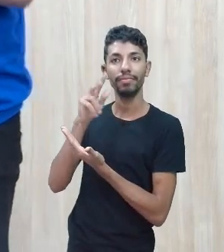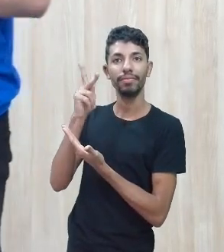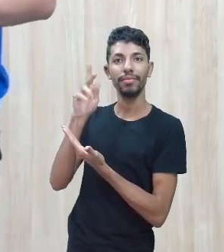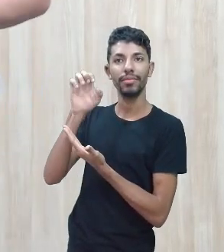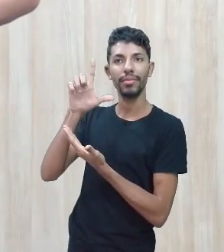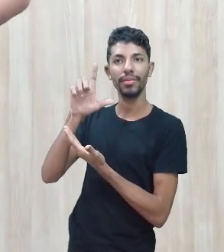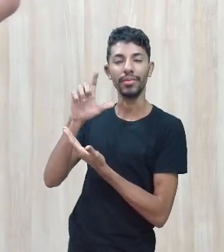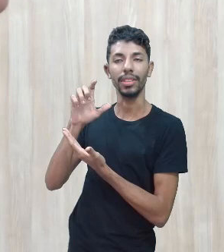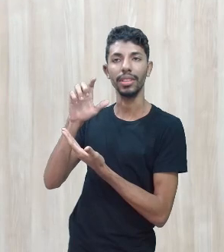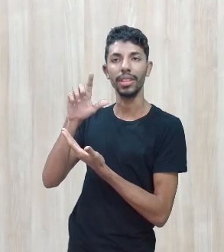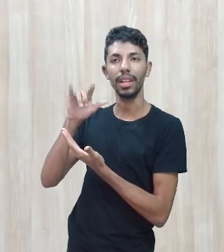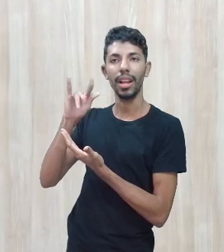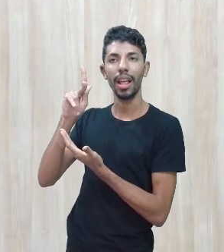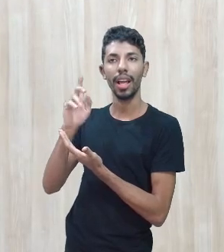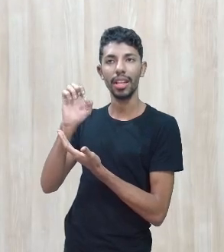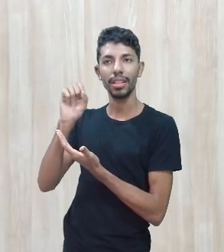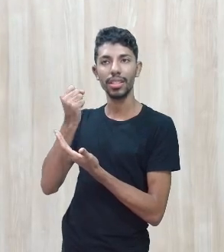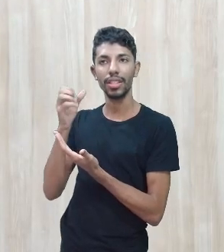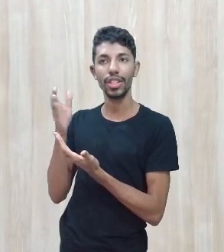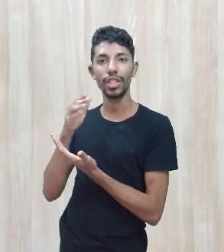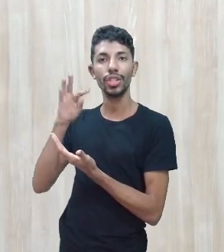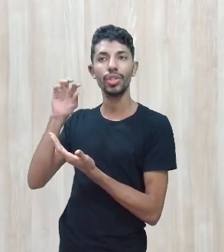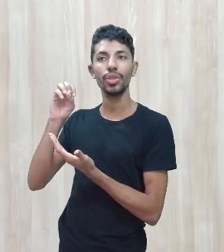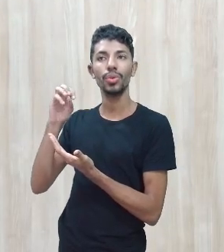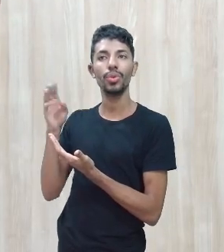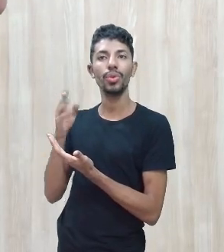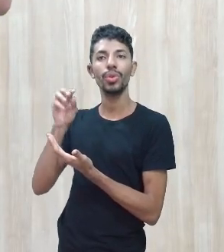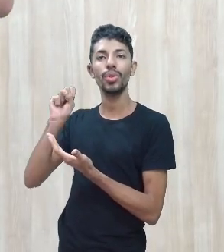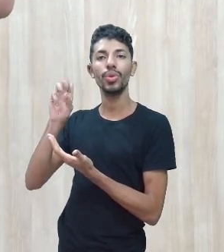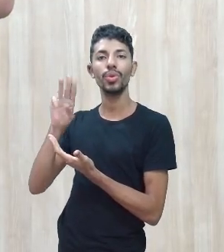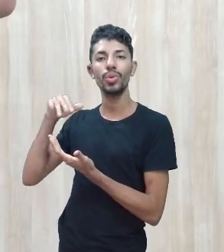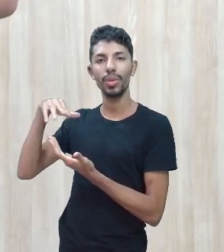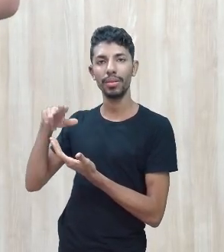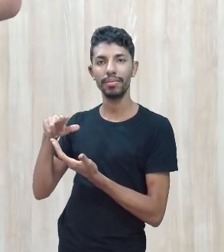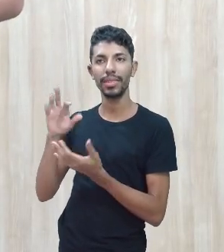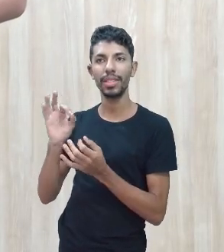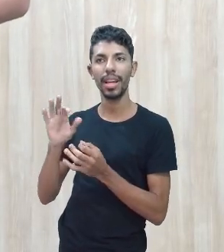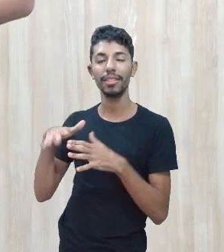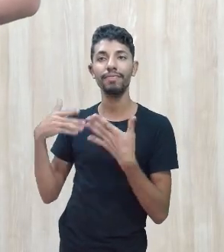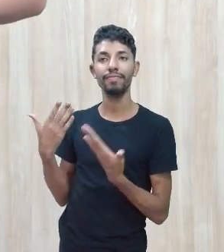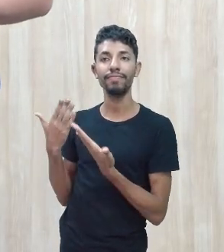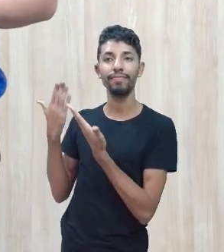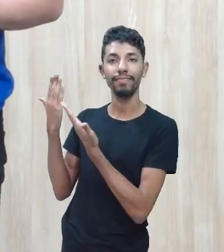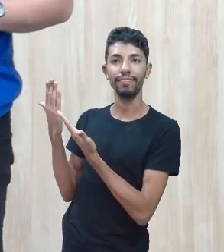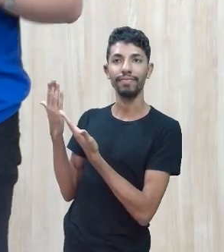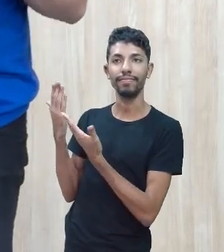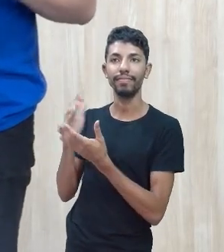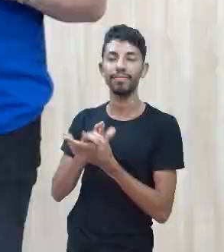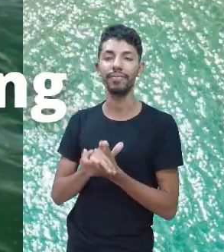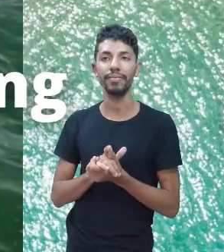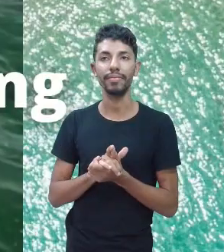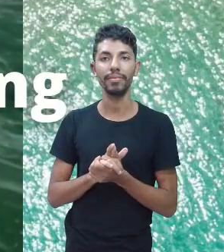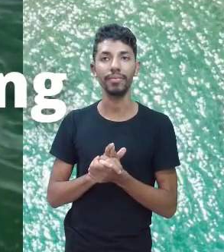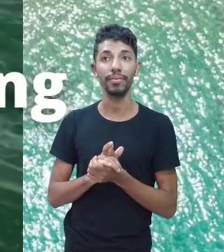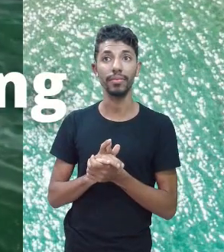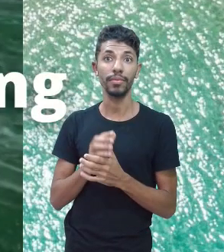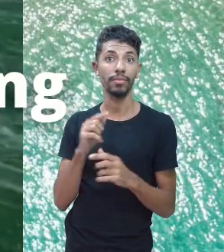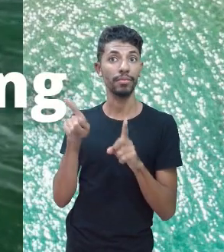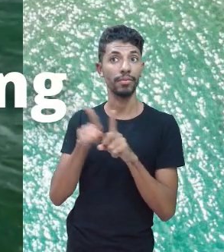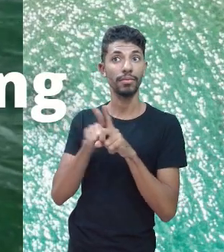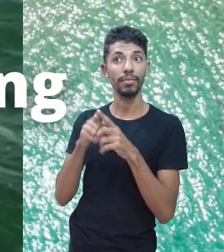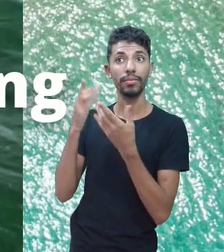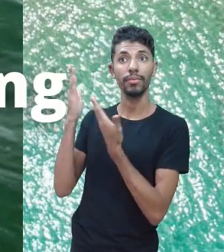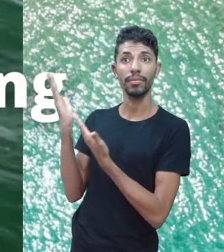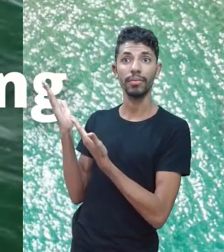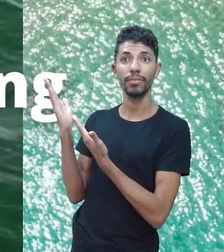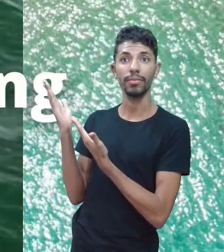na frente de um verbo, torna os verbos no infinitivo, tá? Então deixa aí nadar. I like to swim, no caso que sou